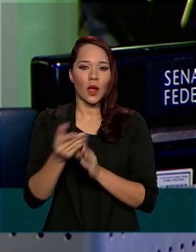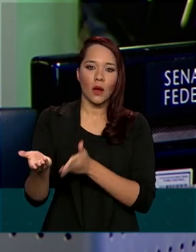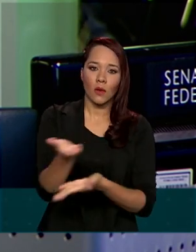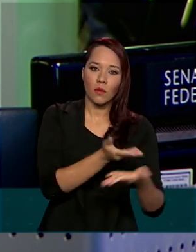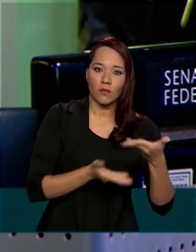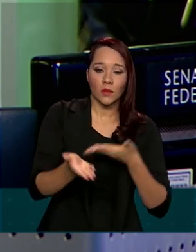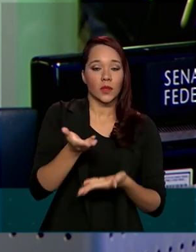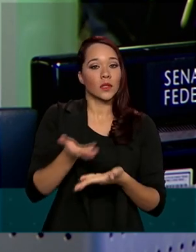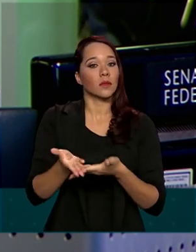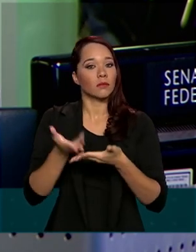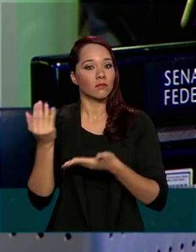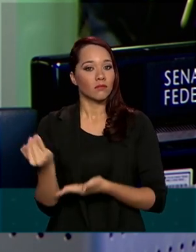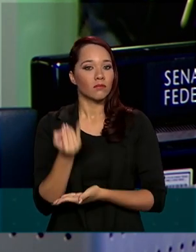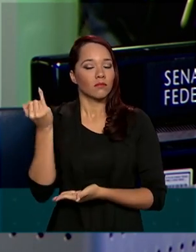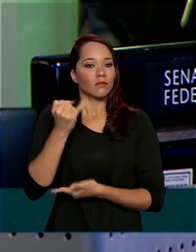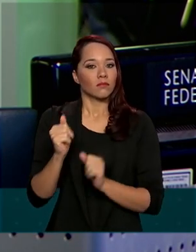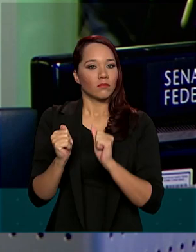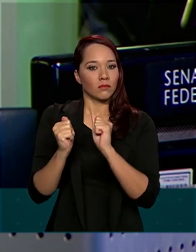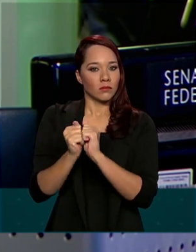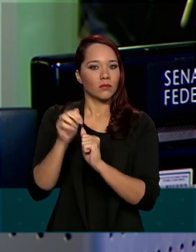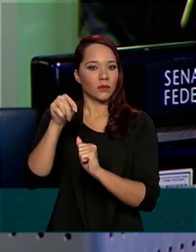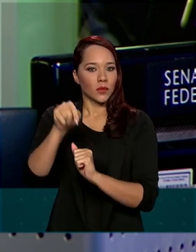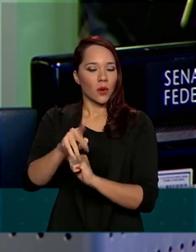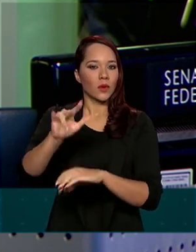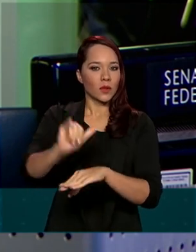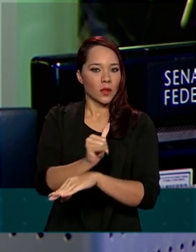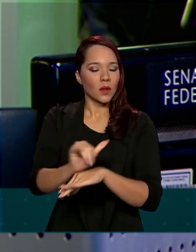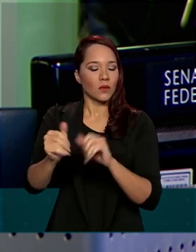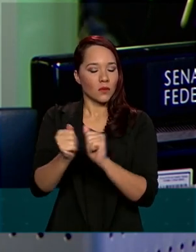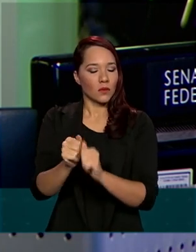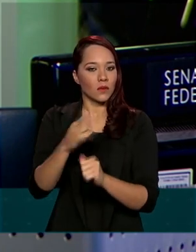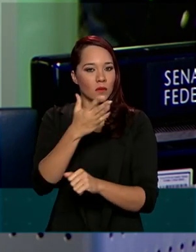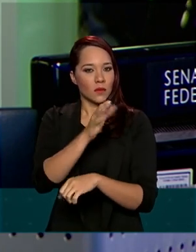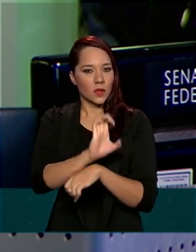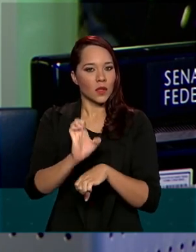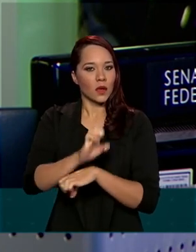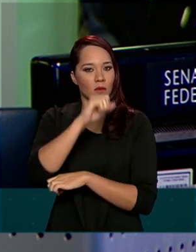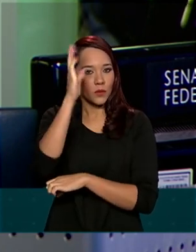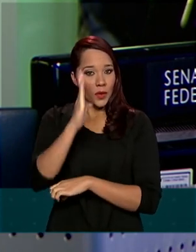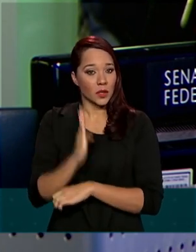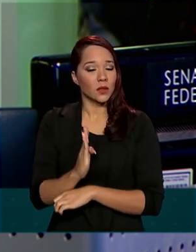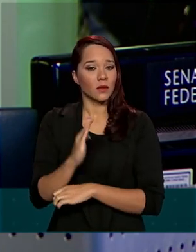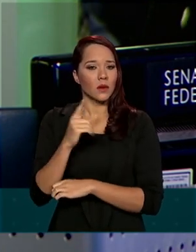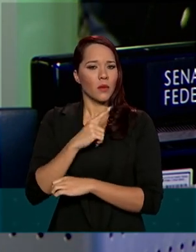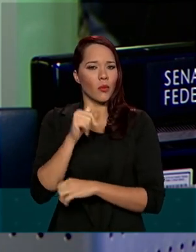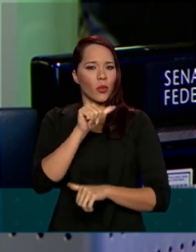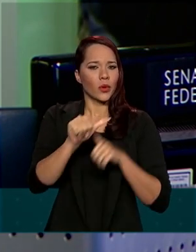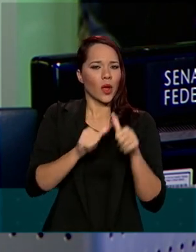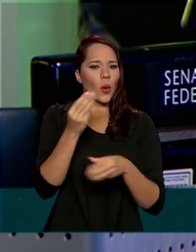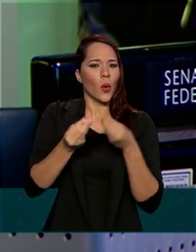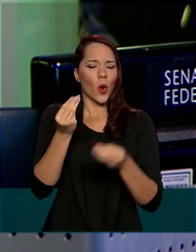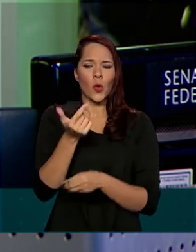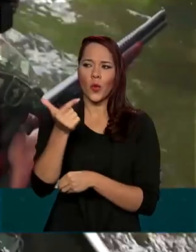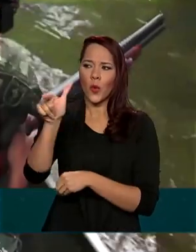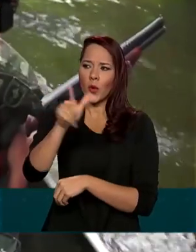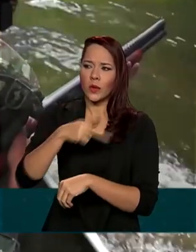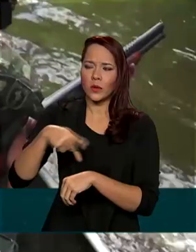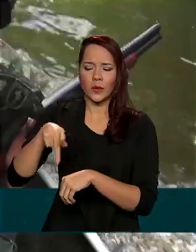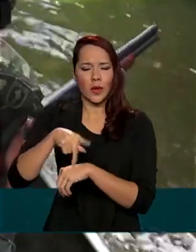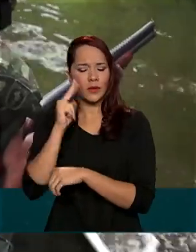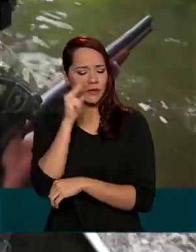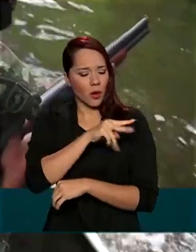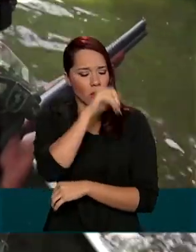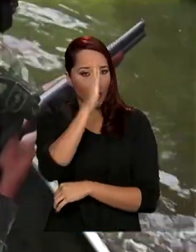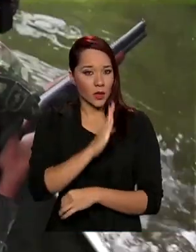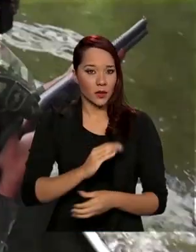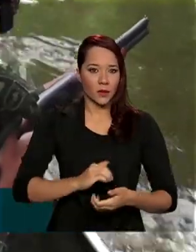necessária para, junto com medidas efetivas do Estado brasileiro, mudar a imagem do país no exterior. Desde